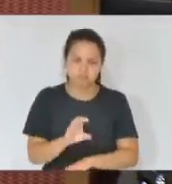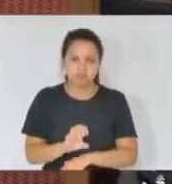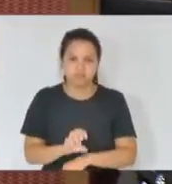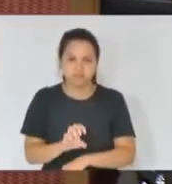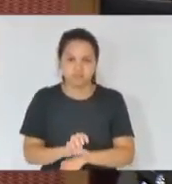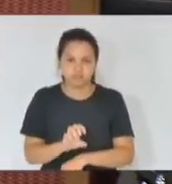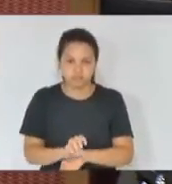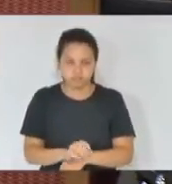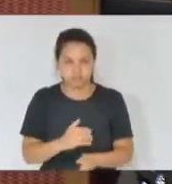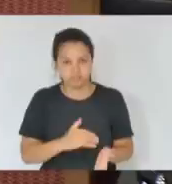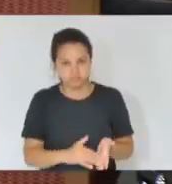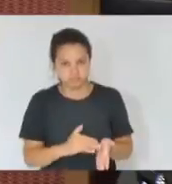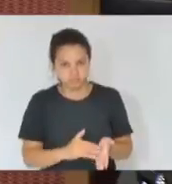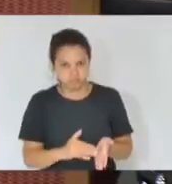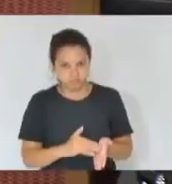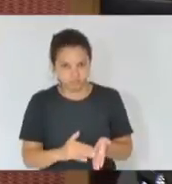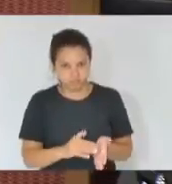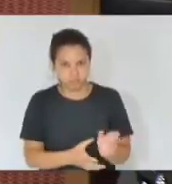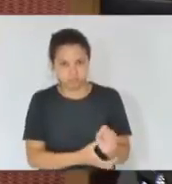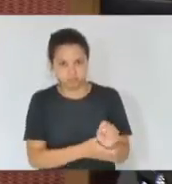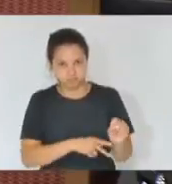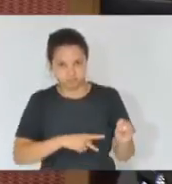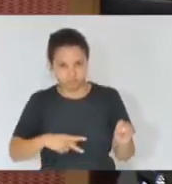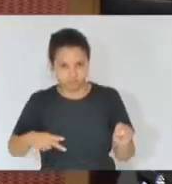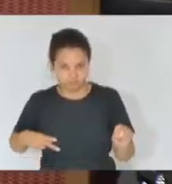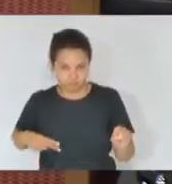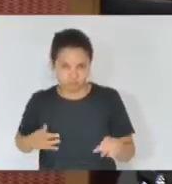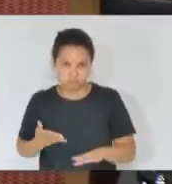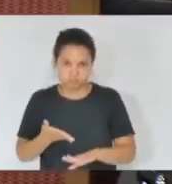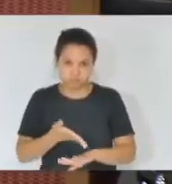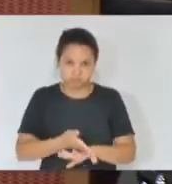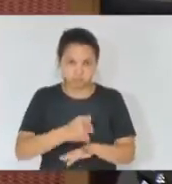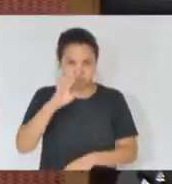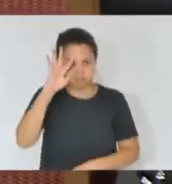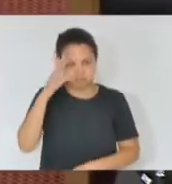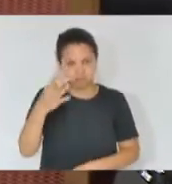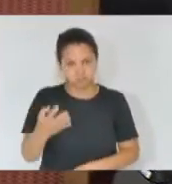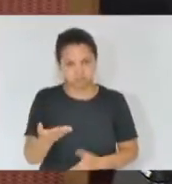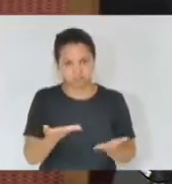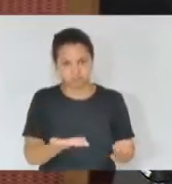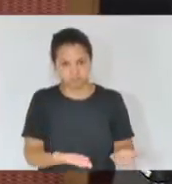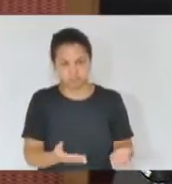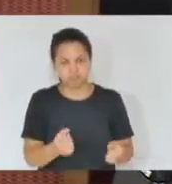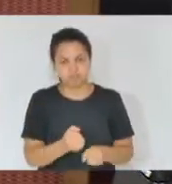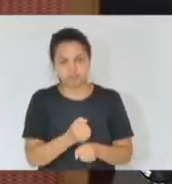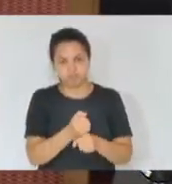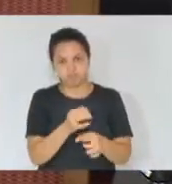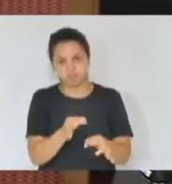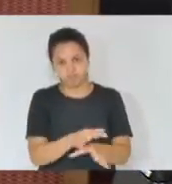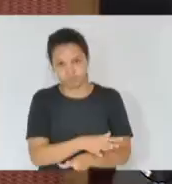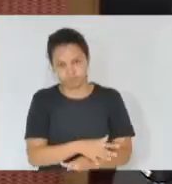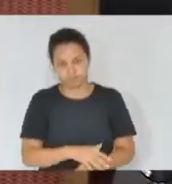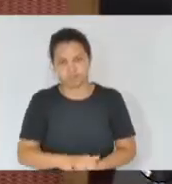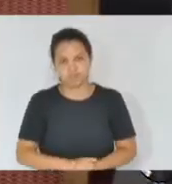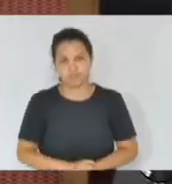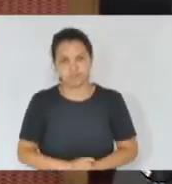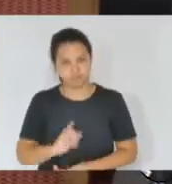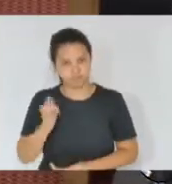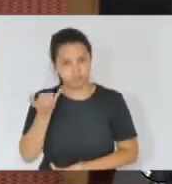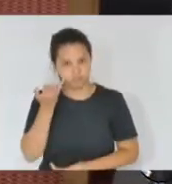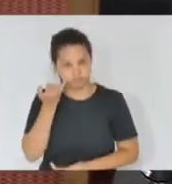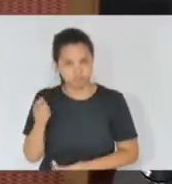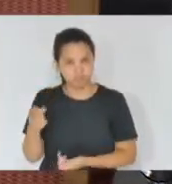que solucionasse essa obra. E, lamentavelmente, como bem colocou o deputado Gessé, o ex-secretário